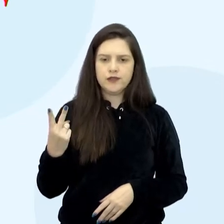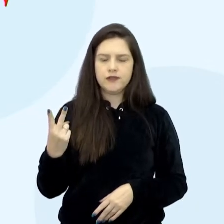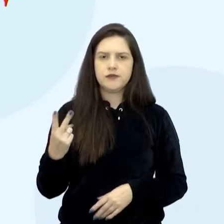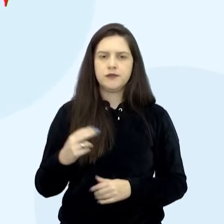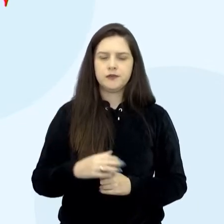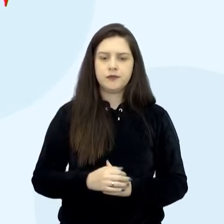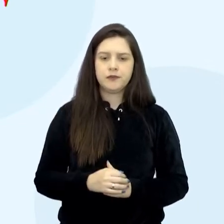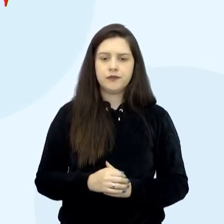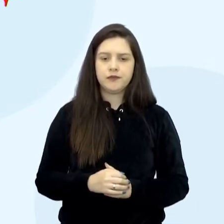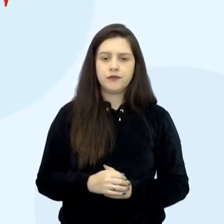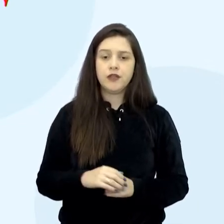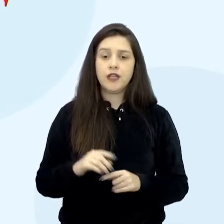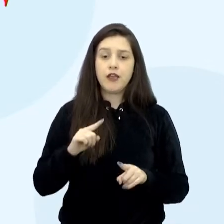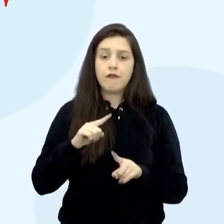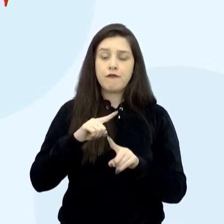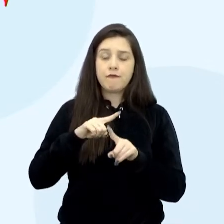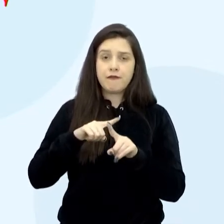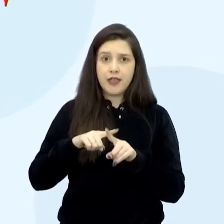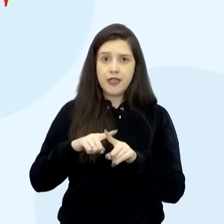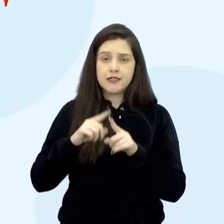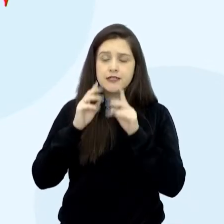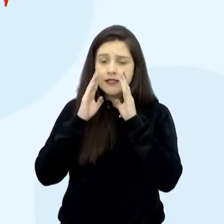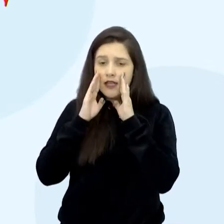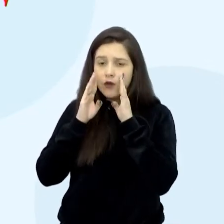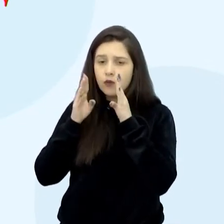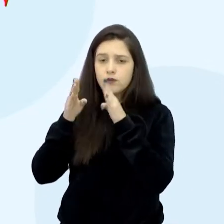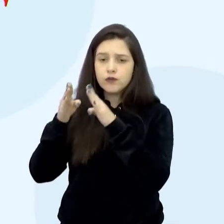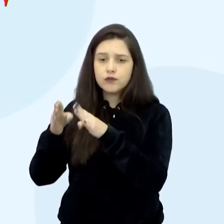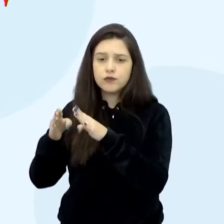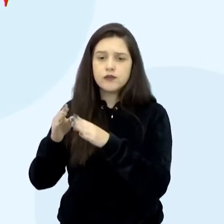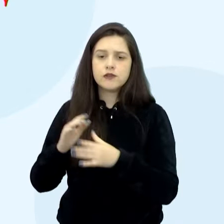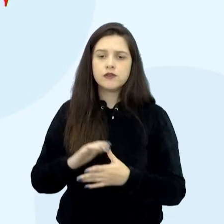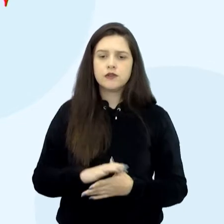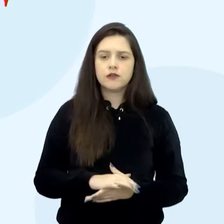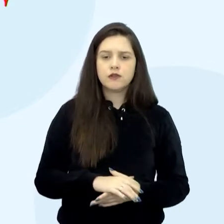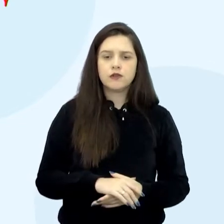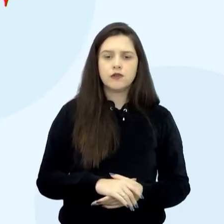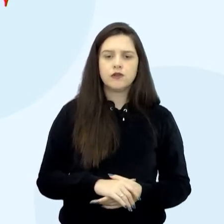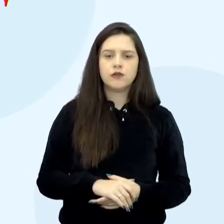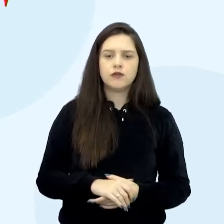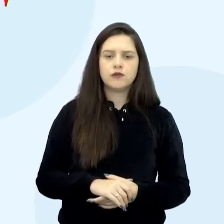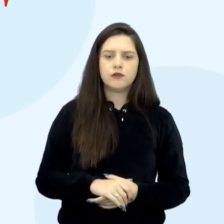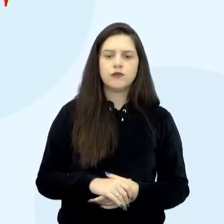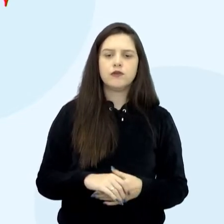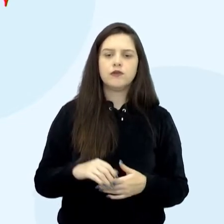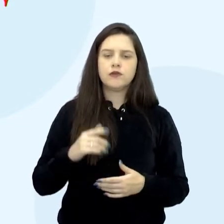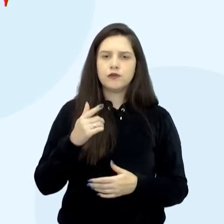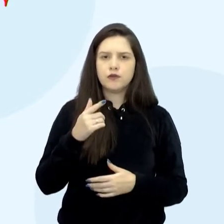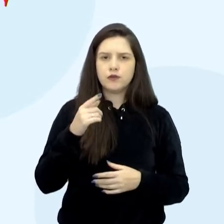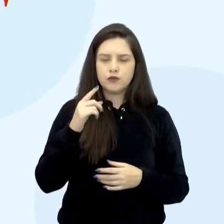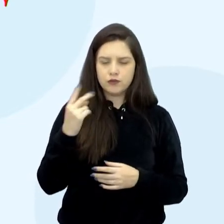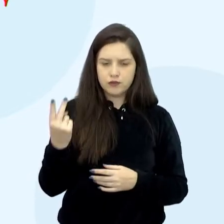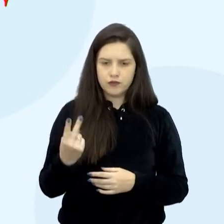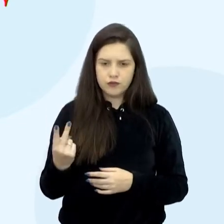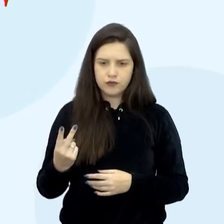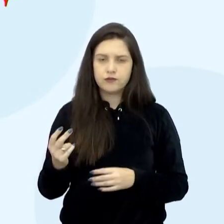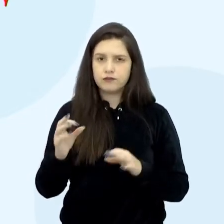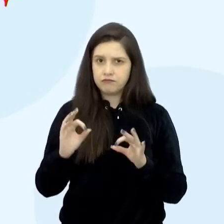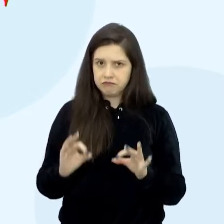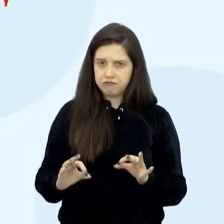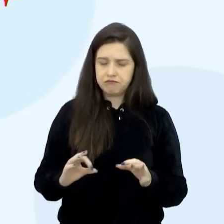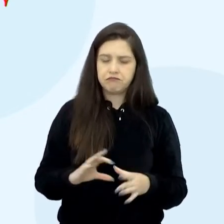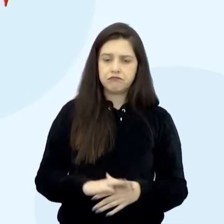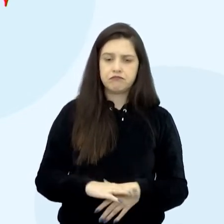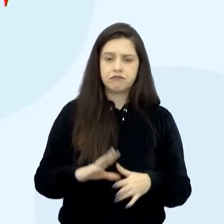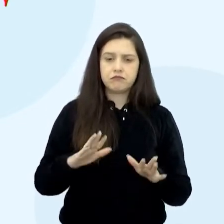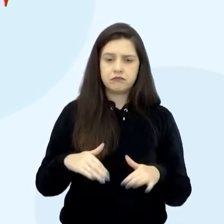né, vezes a concentração de iodo gasoso. Tá certo?